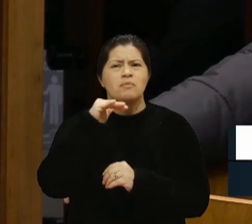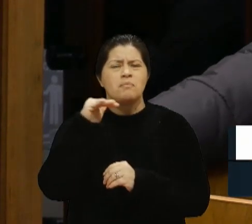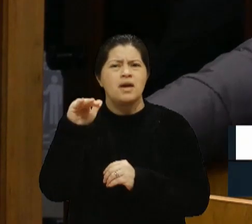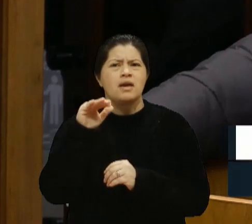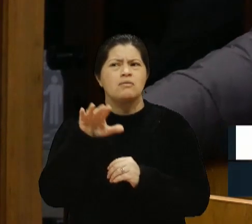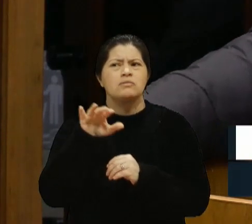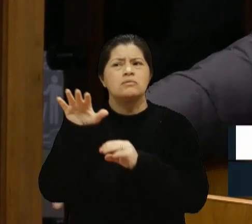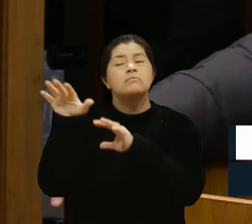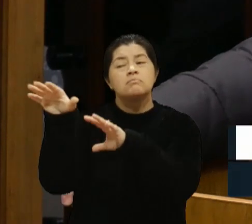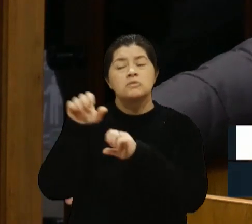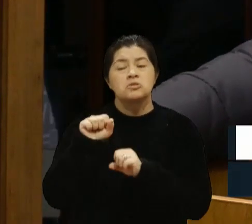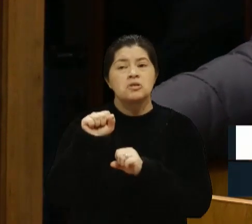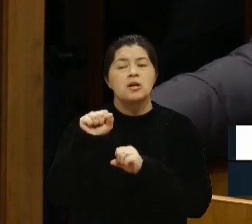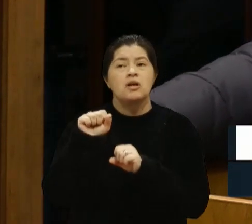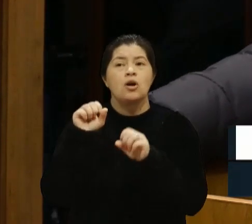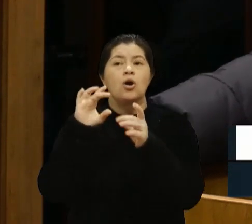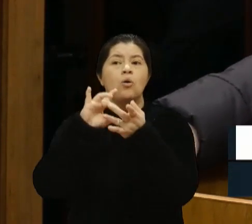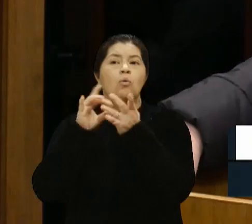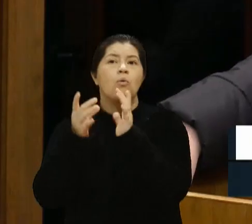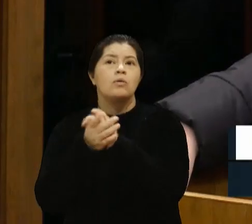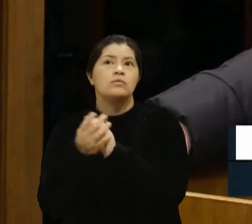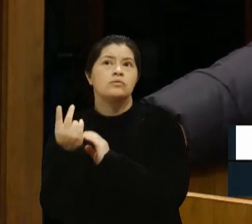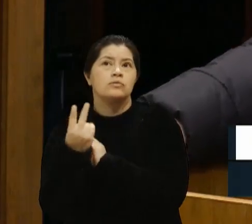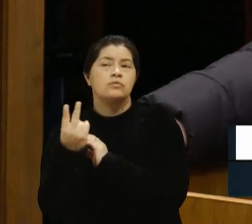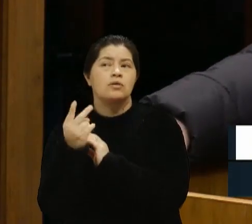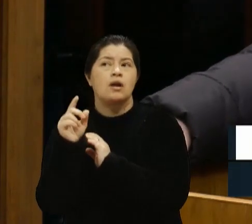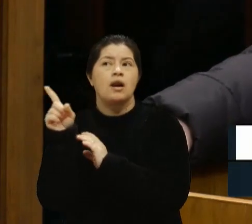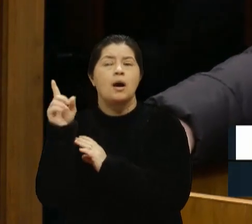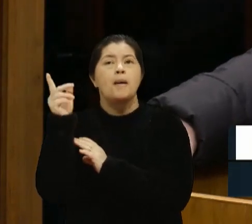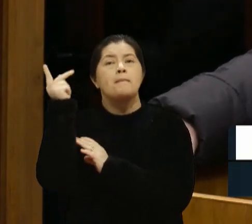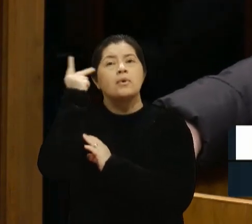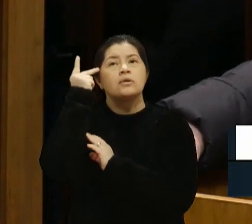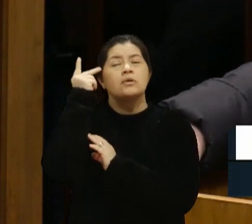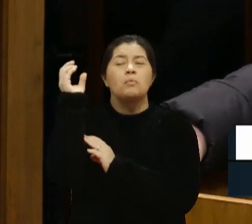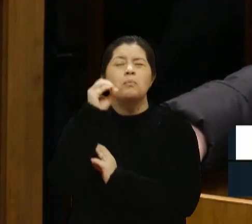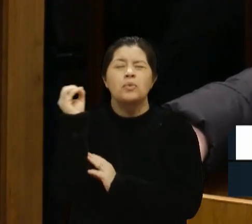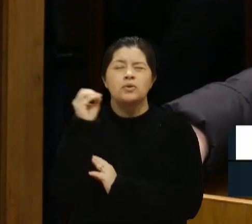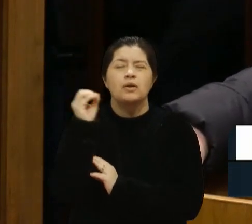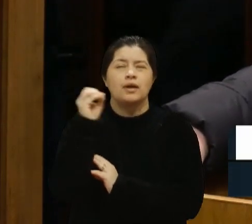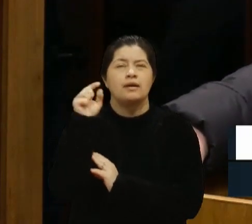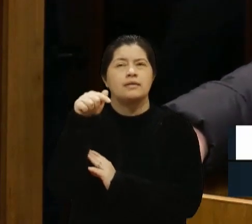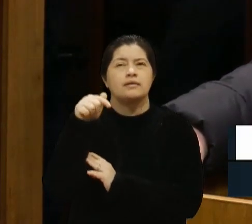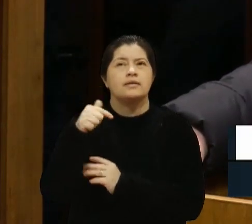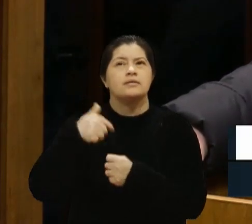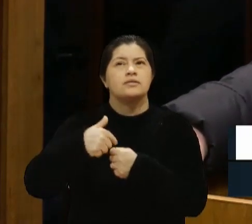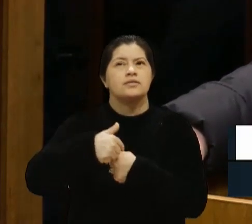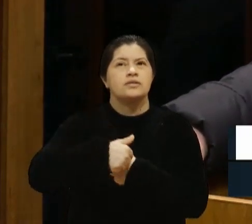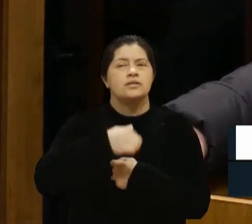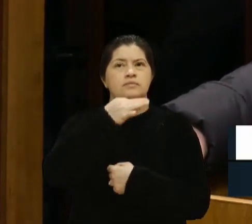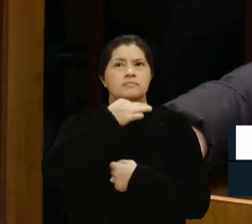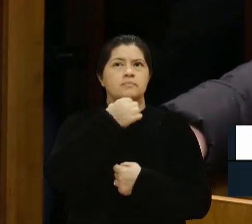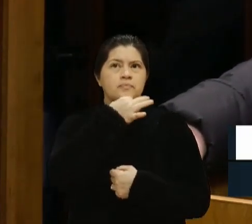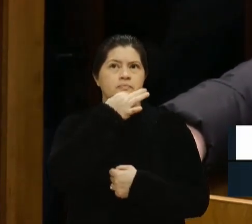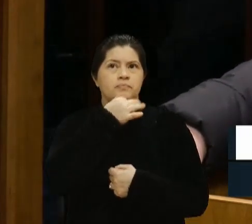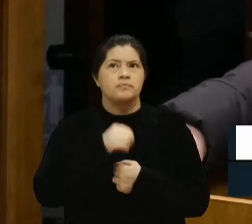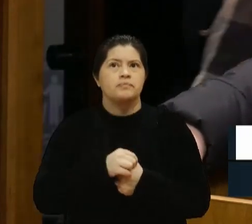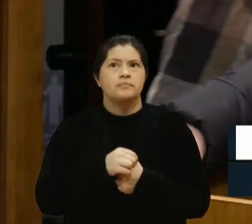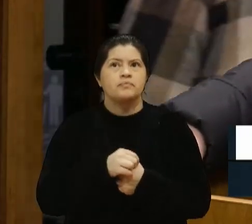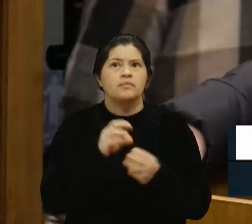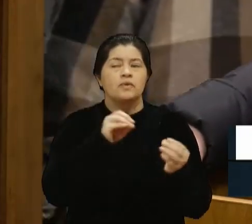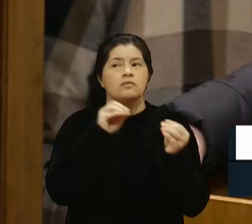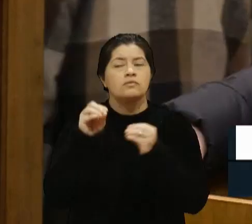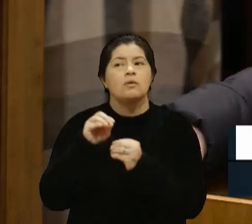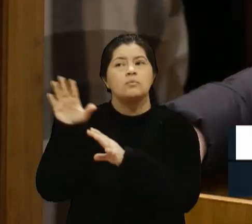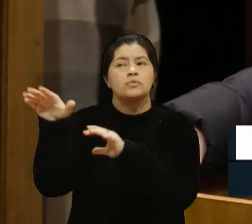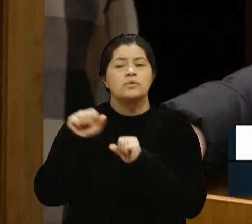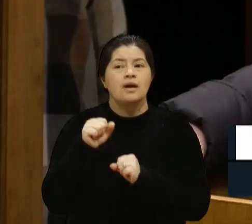para acolher um casal que da cidade de Porto Alegre estava aqui em Caxias, e o rapaz, em razão de ter ido para lá para buscar a esposa,